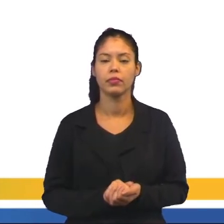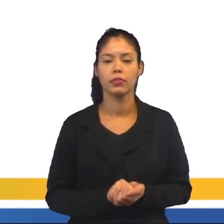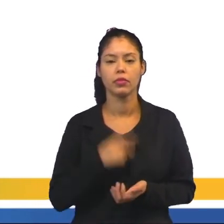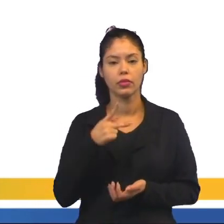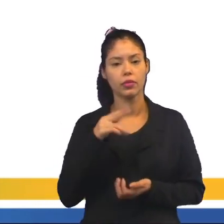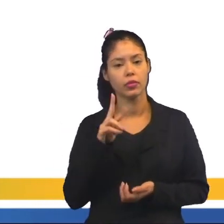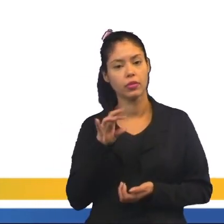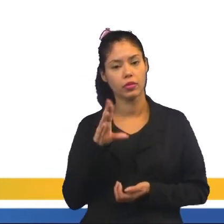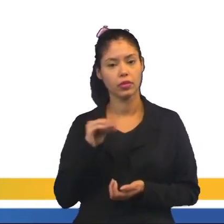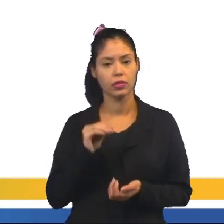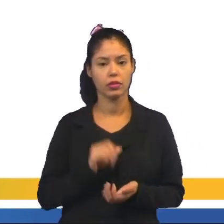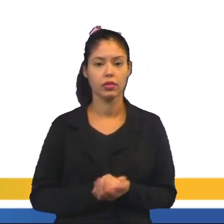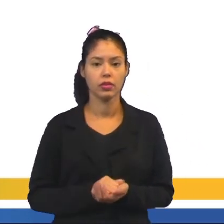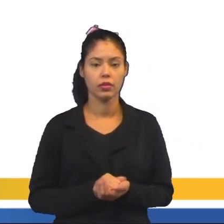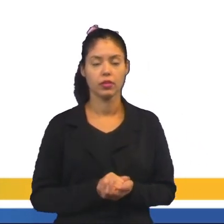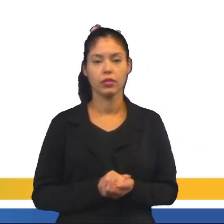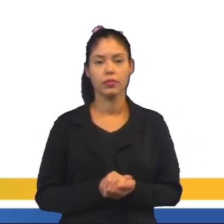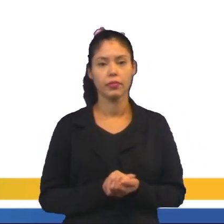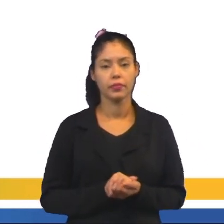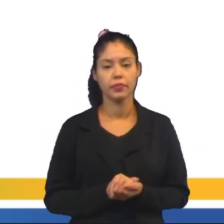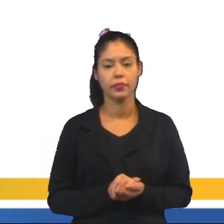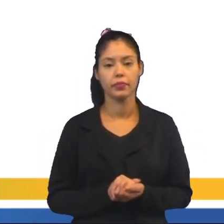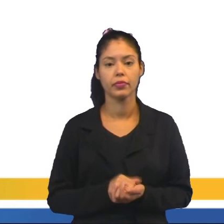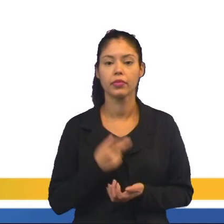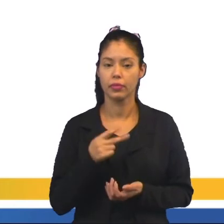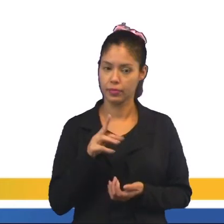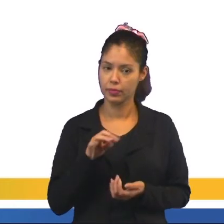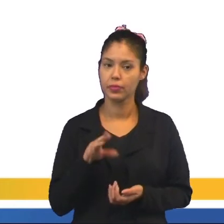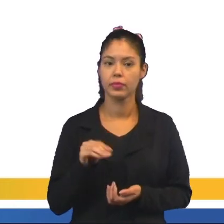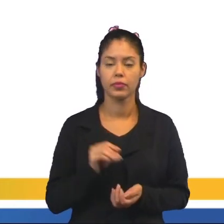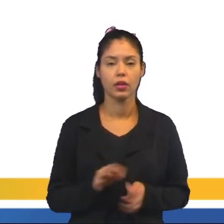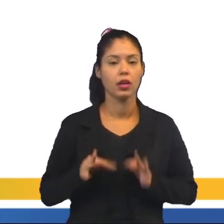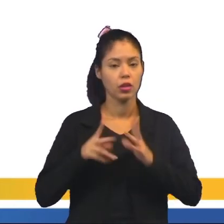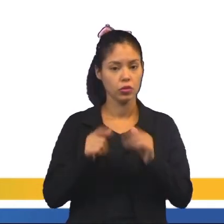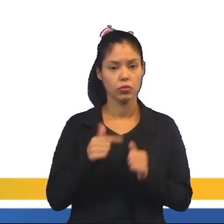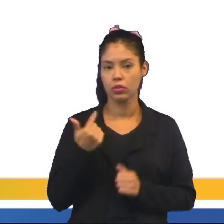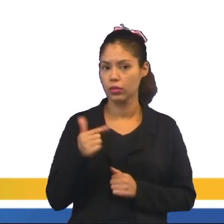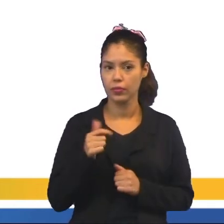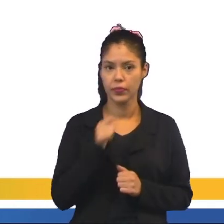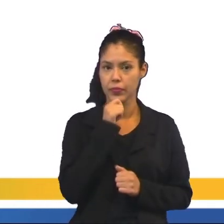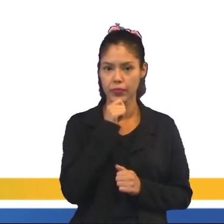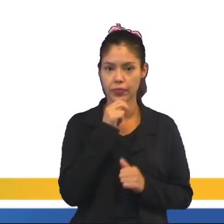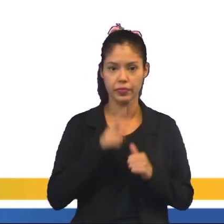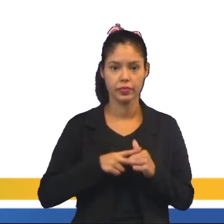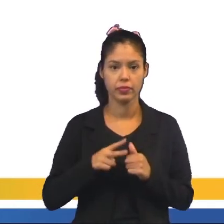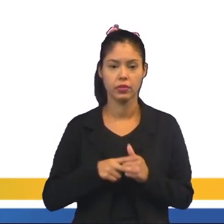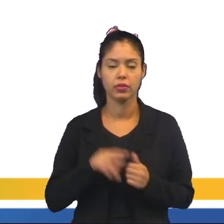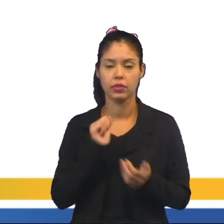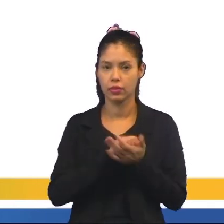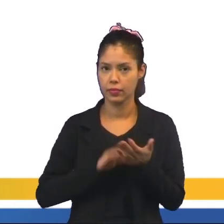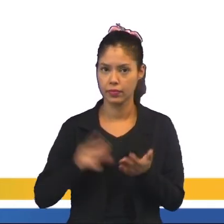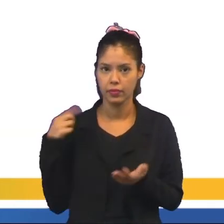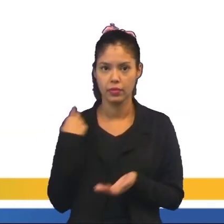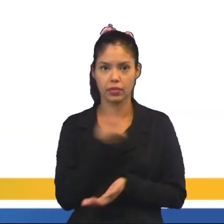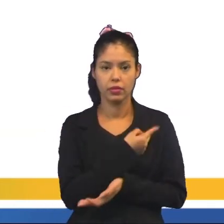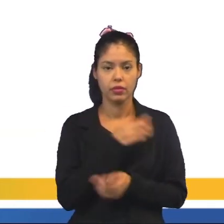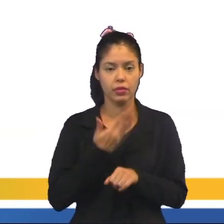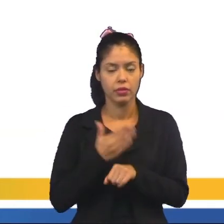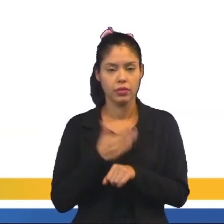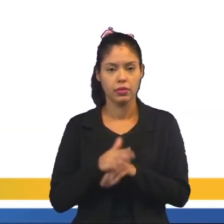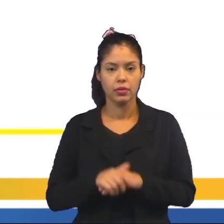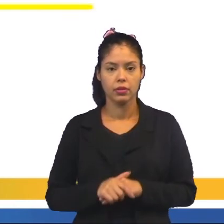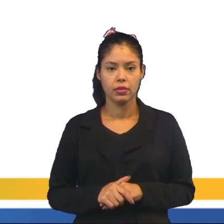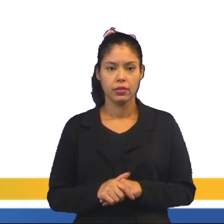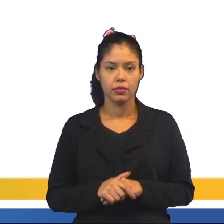predicado e a la Pelota é o predicado né É tudo que não é verbo Tá então vamos aqui as nossas atividades